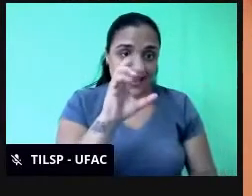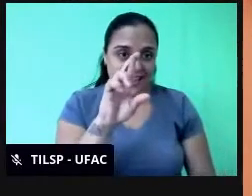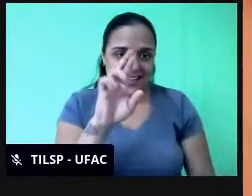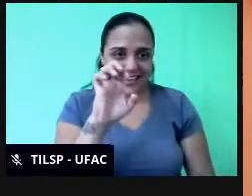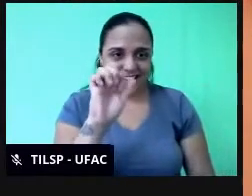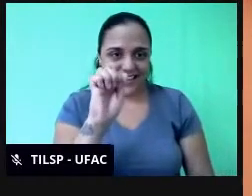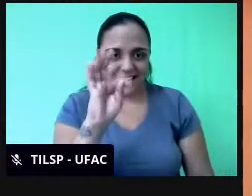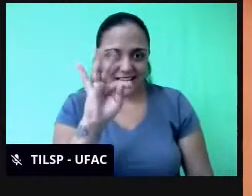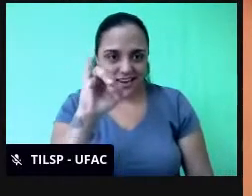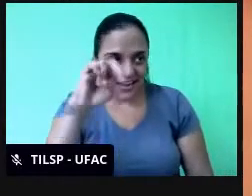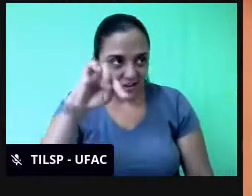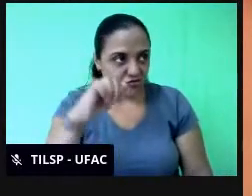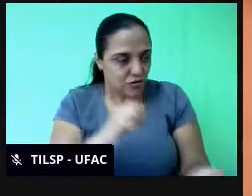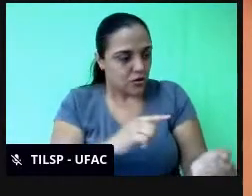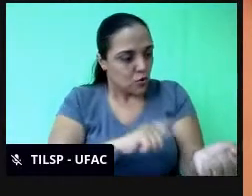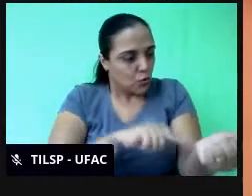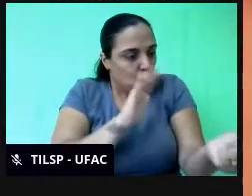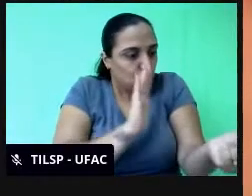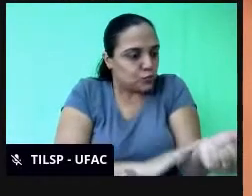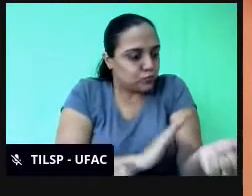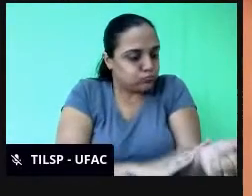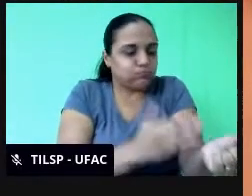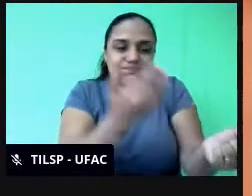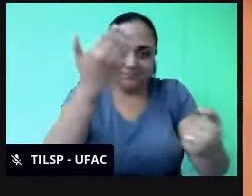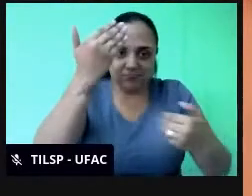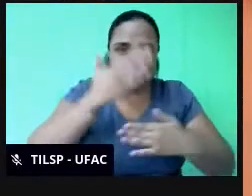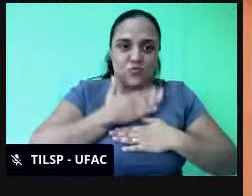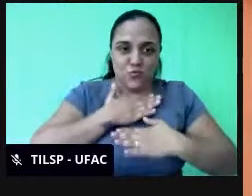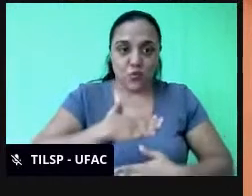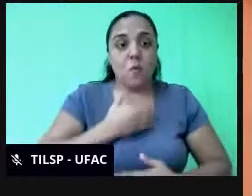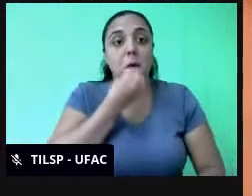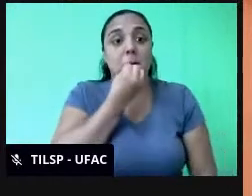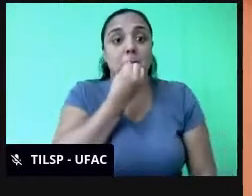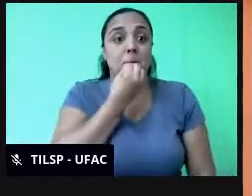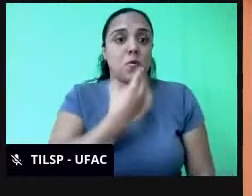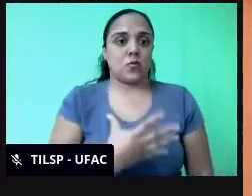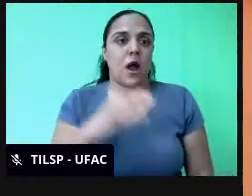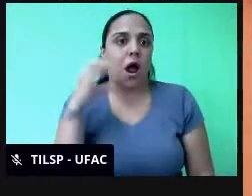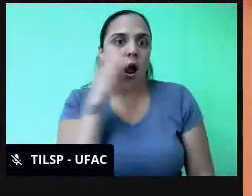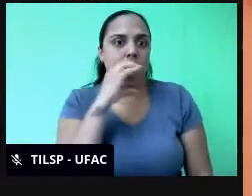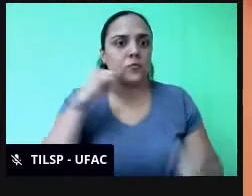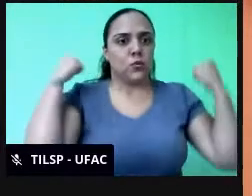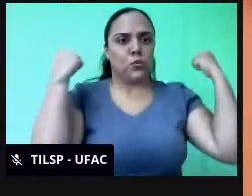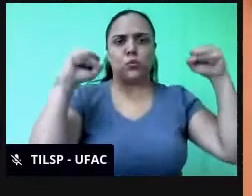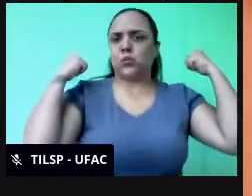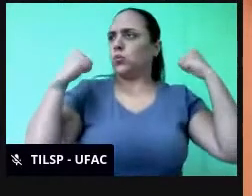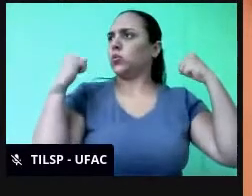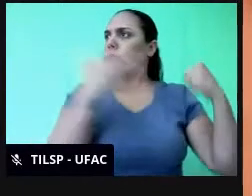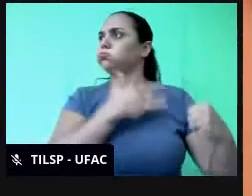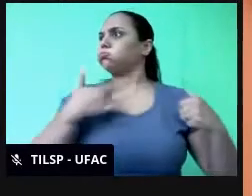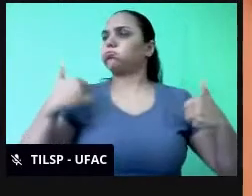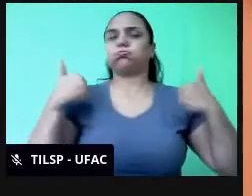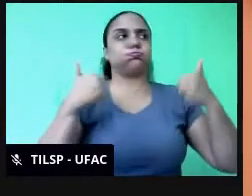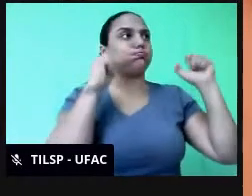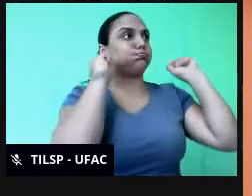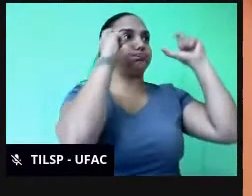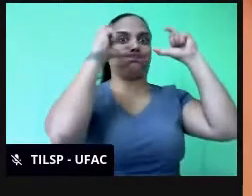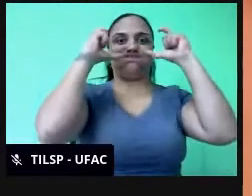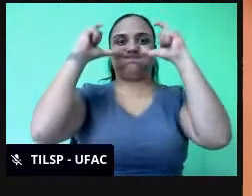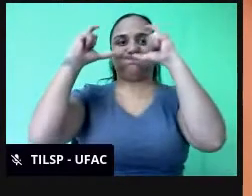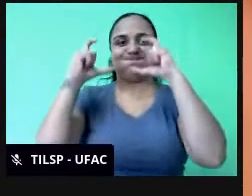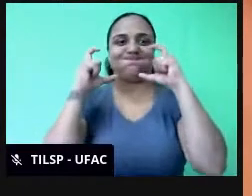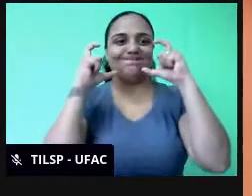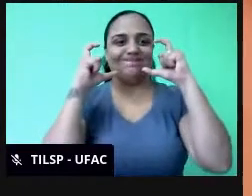do indivíduo, por meio de uma suplementação, consequentemente, ele vai ter mais energia rápida. Então, pensando